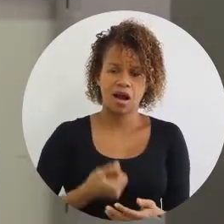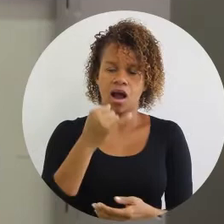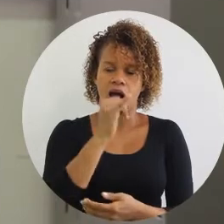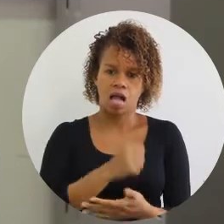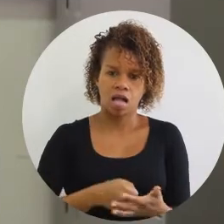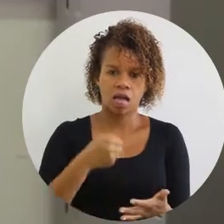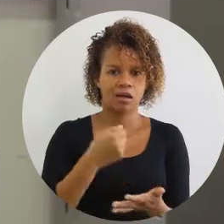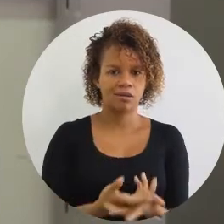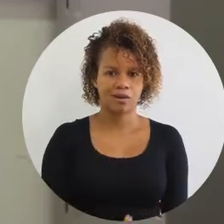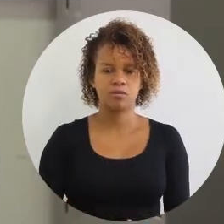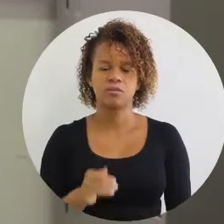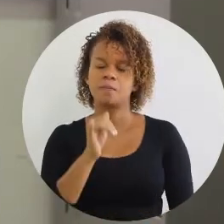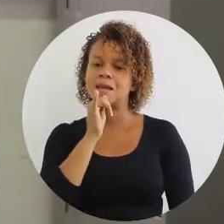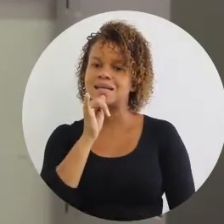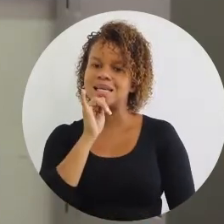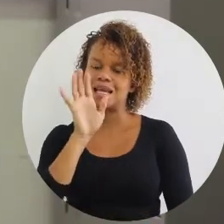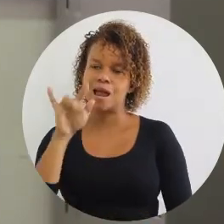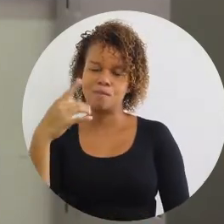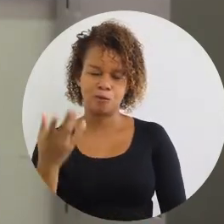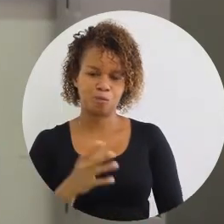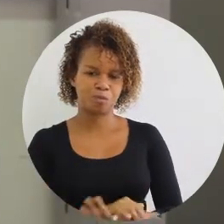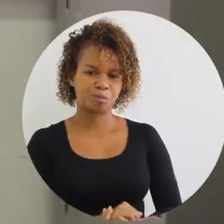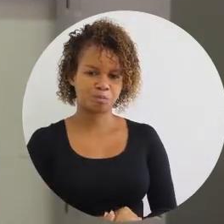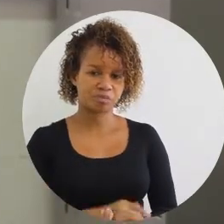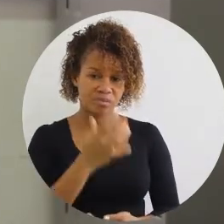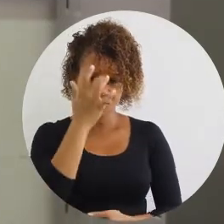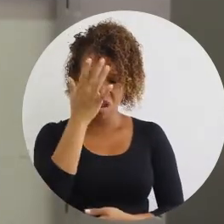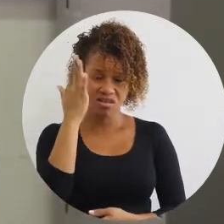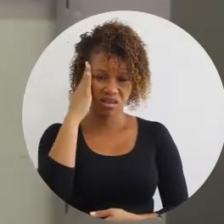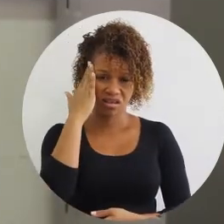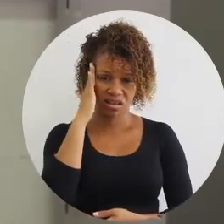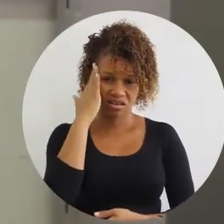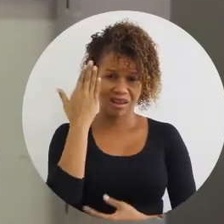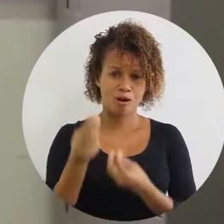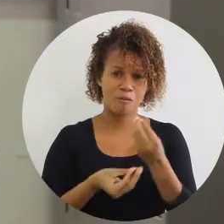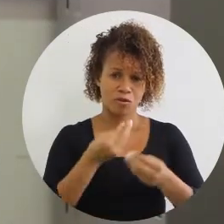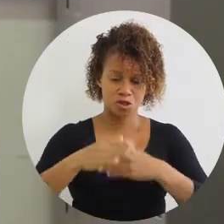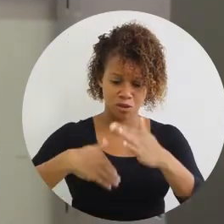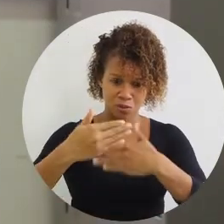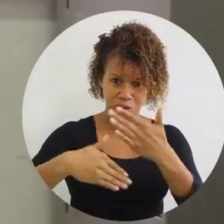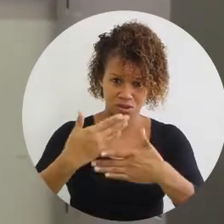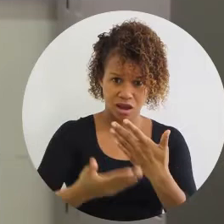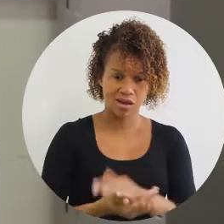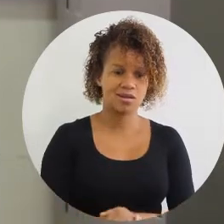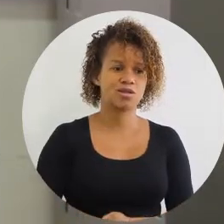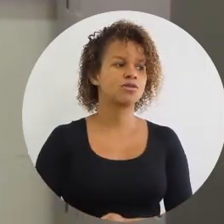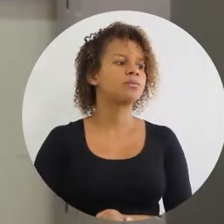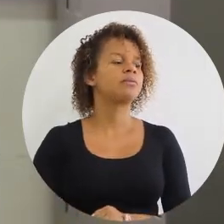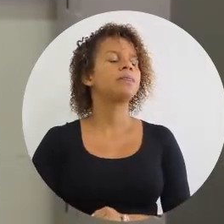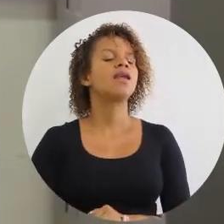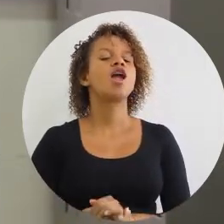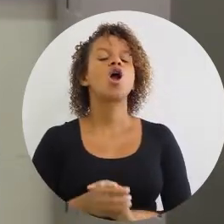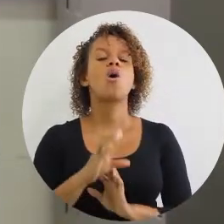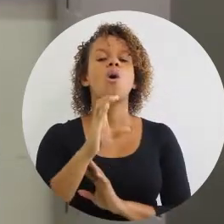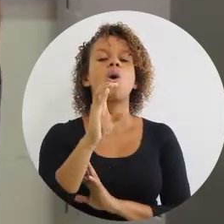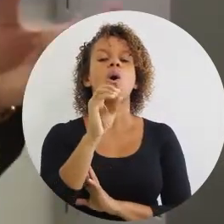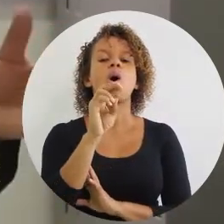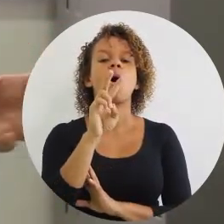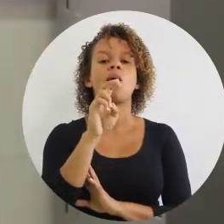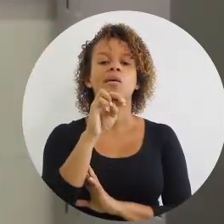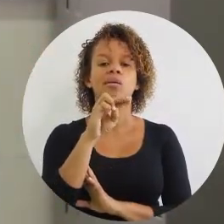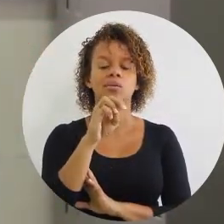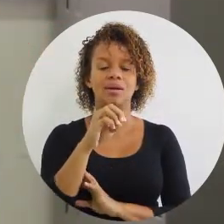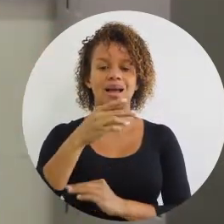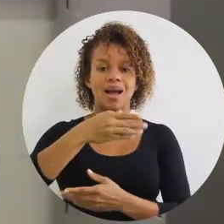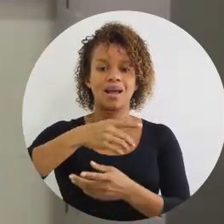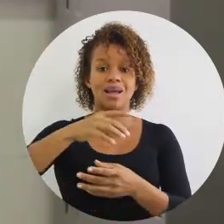assim. Outro exemplo muito fácil de entender como funciona esse processo de admissão temporária ocorre na